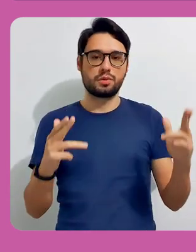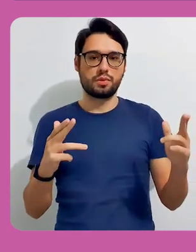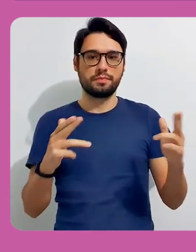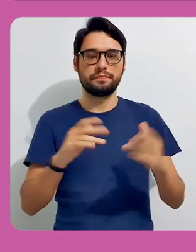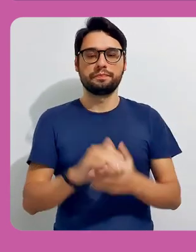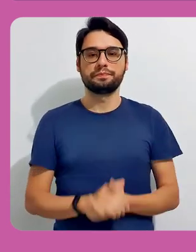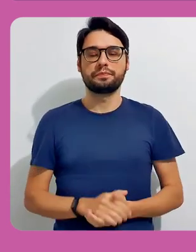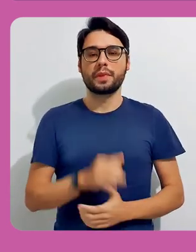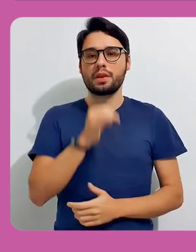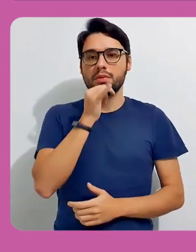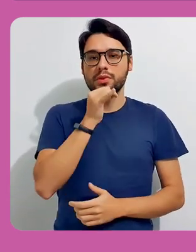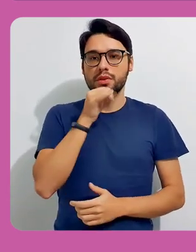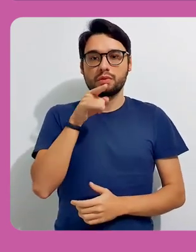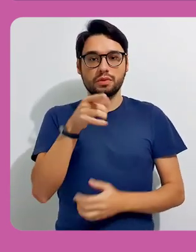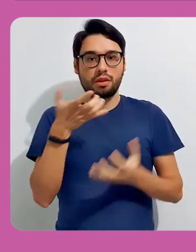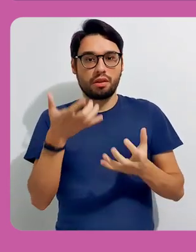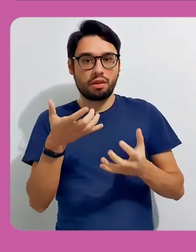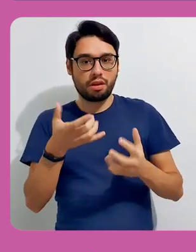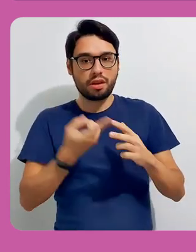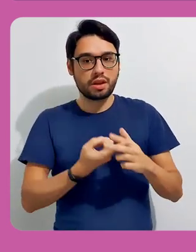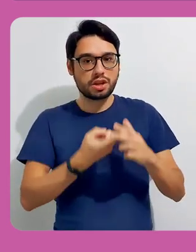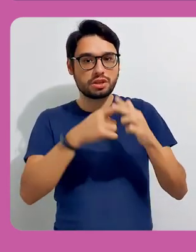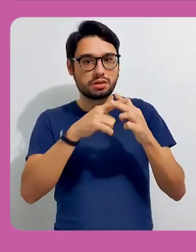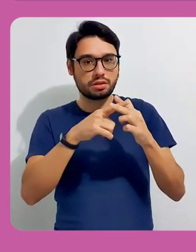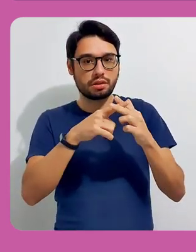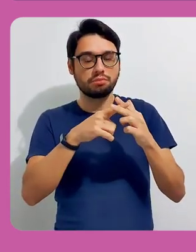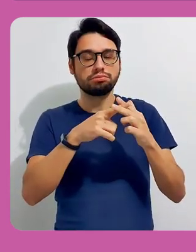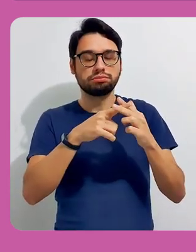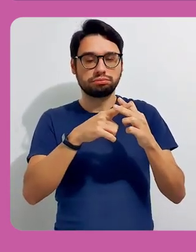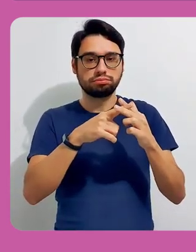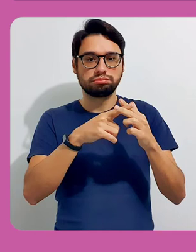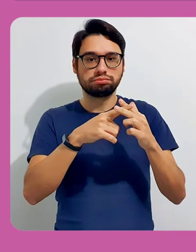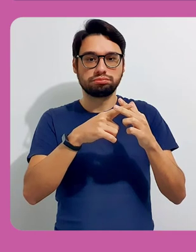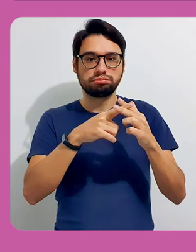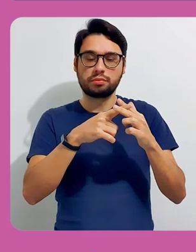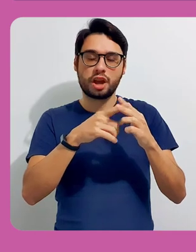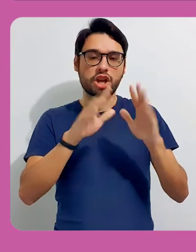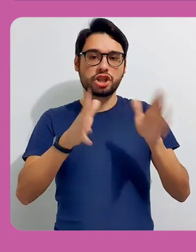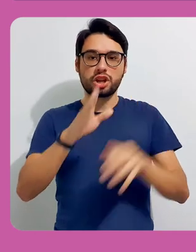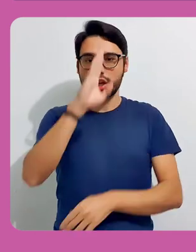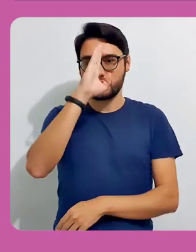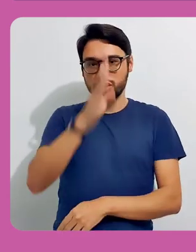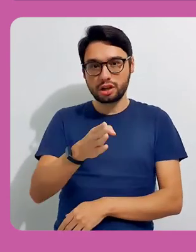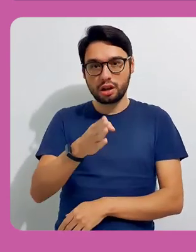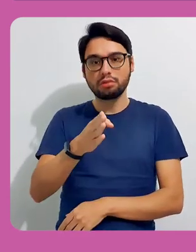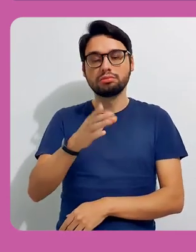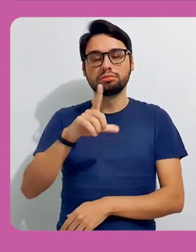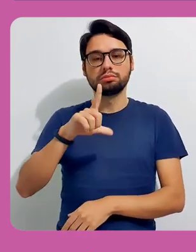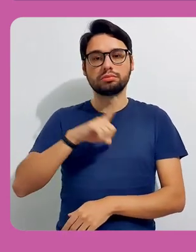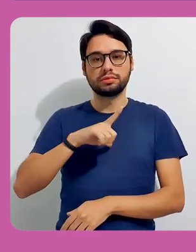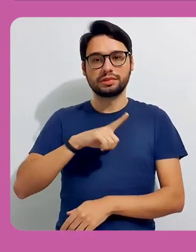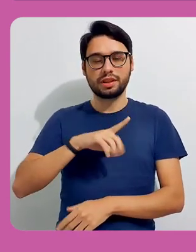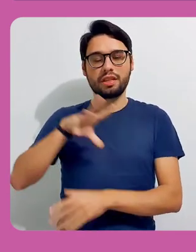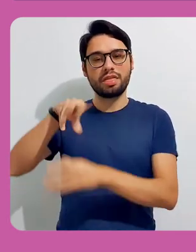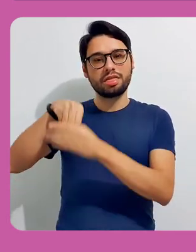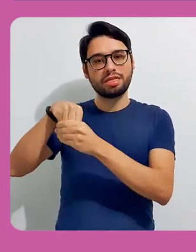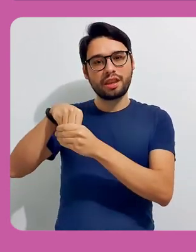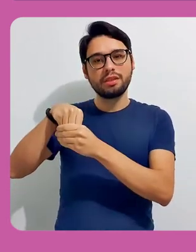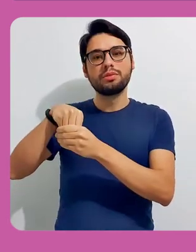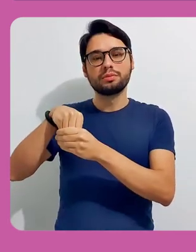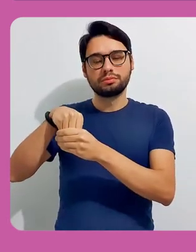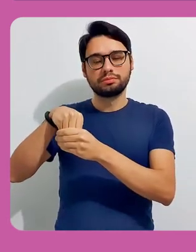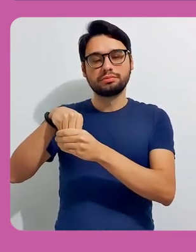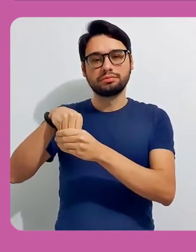ok então se você quiser editar você não precisa tar lá na página principal você pode editar a